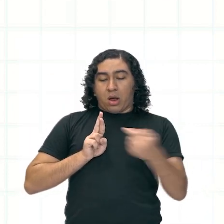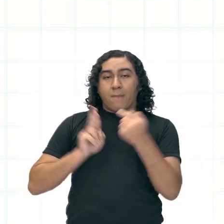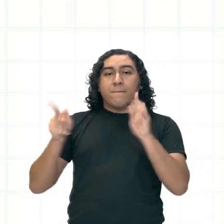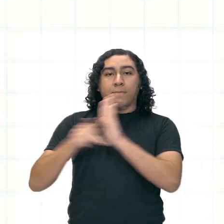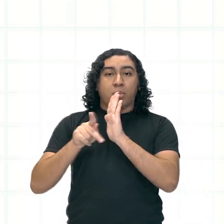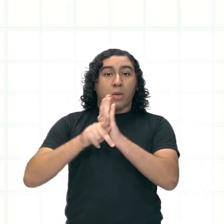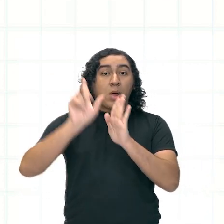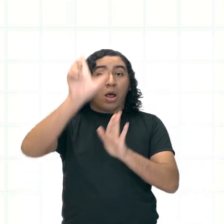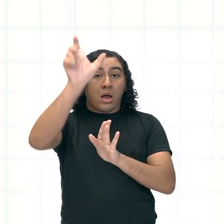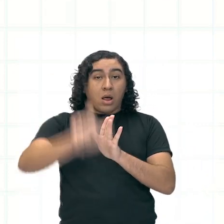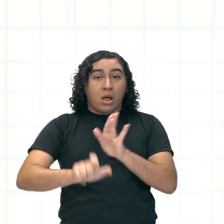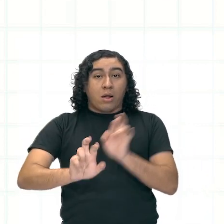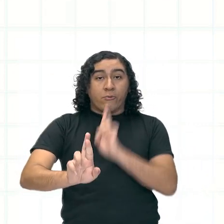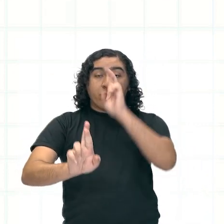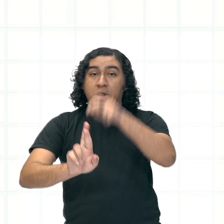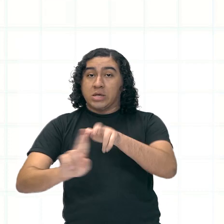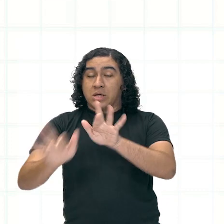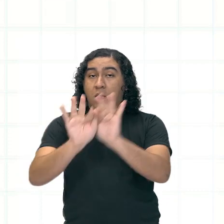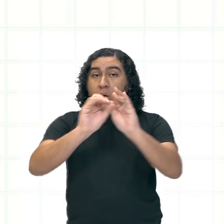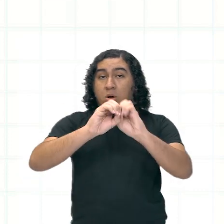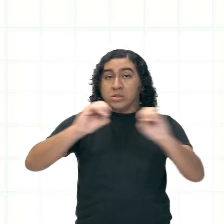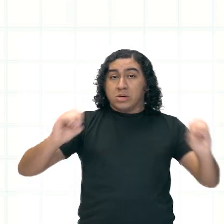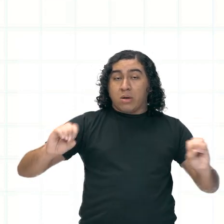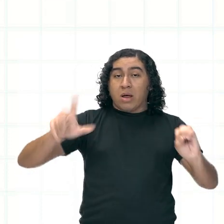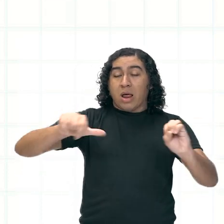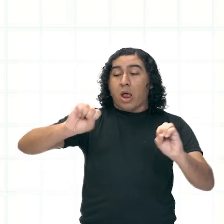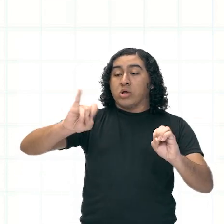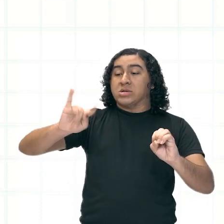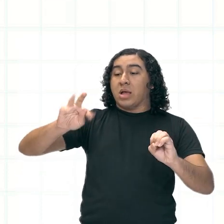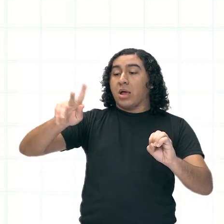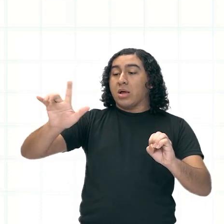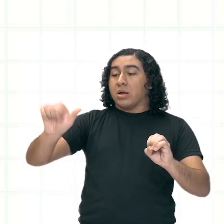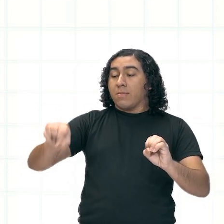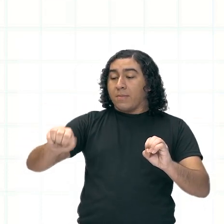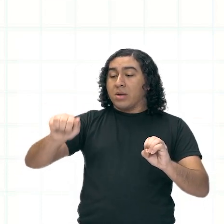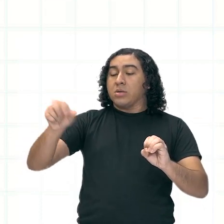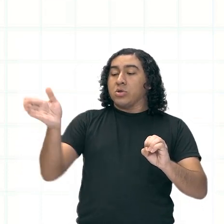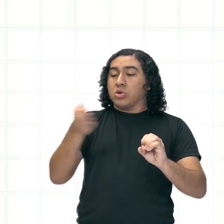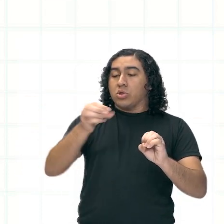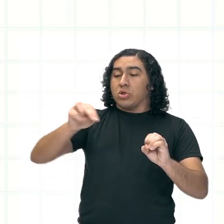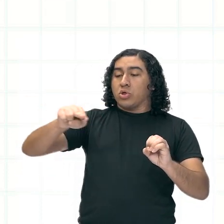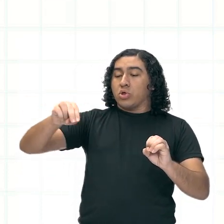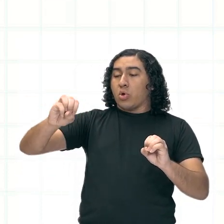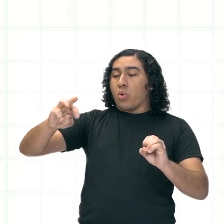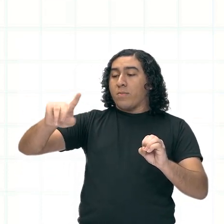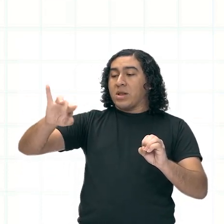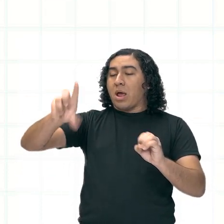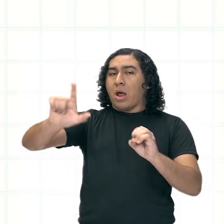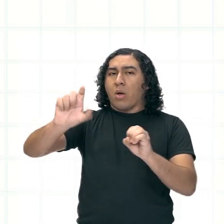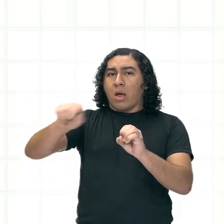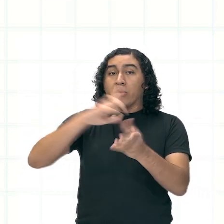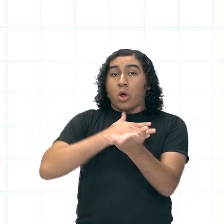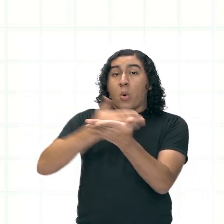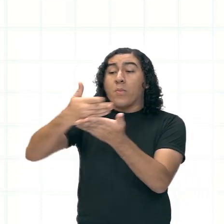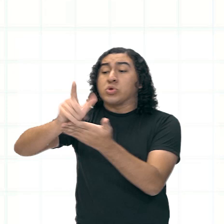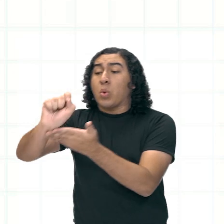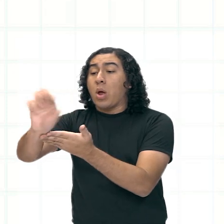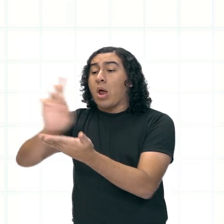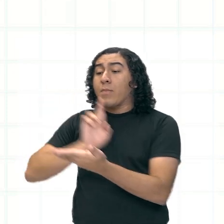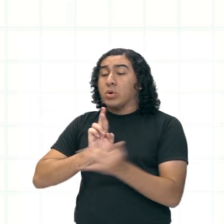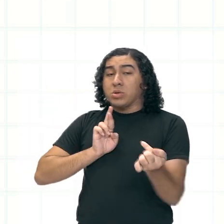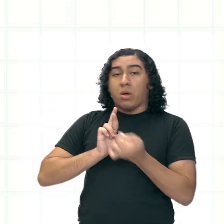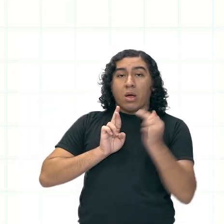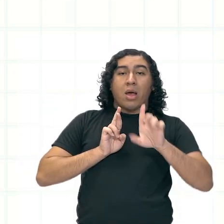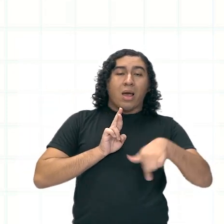o sujeito da oração, certo? Que é exatamente o nosso sintagma nominal. O que começou? A Conferência das Nações Unidas sobre